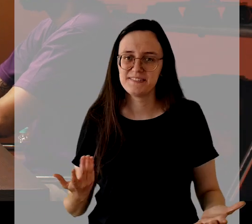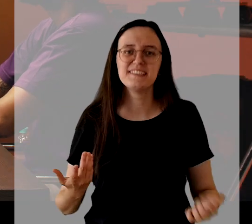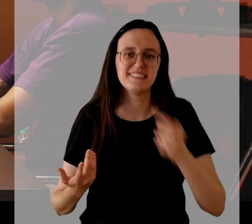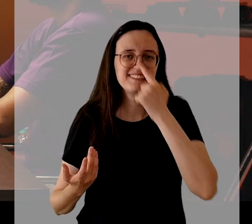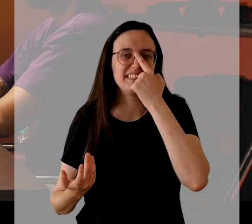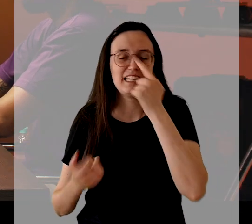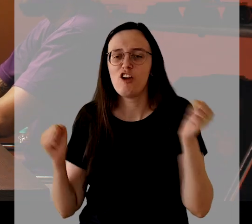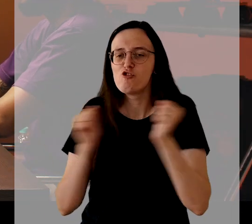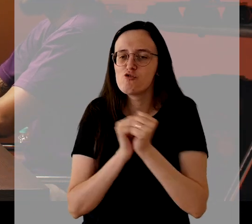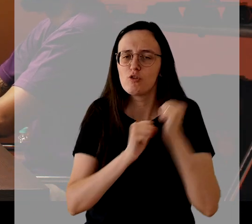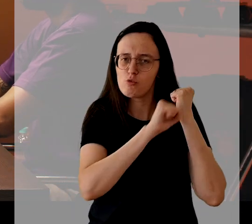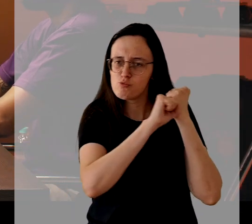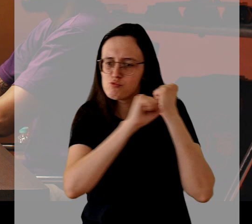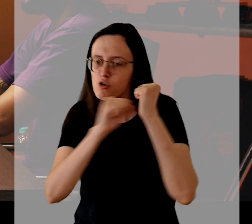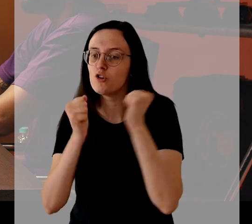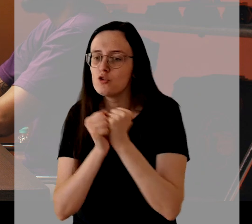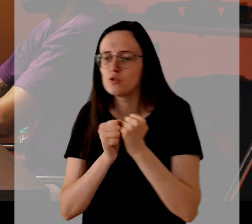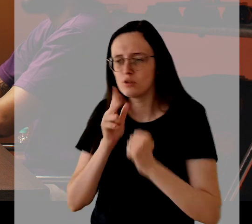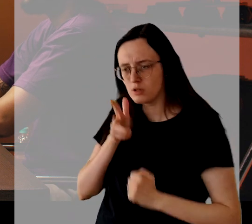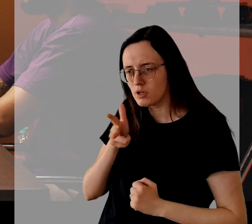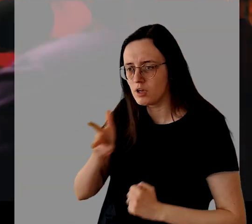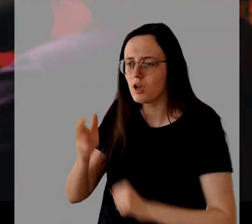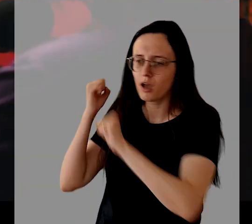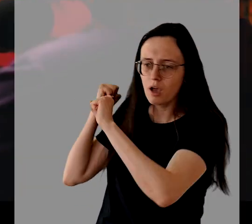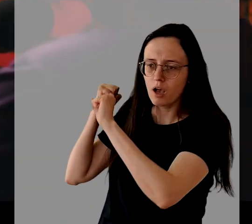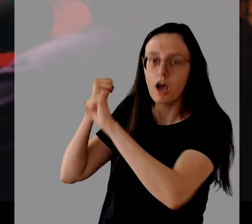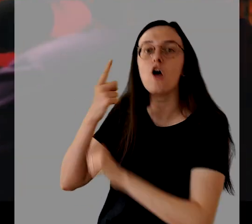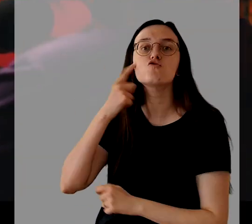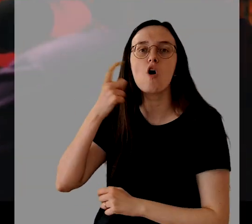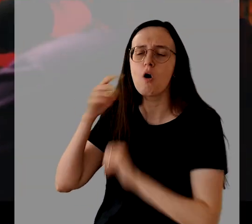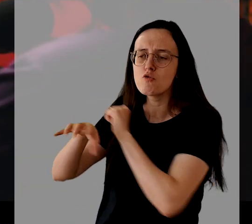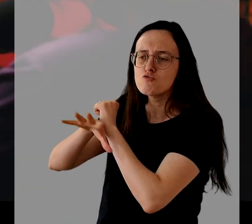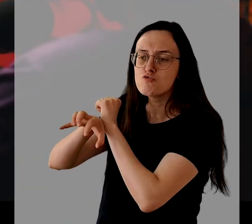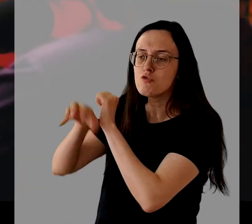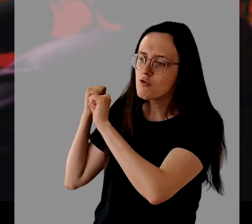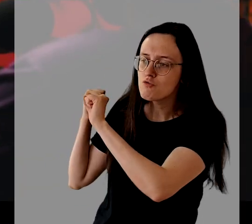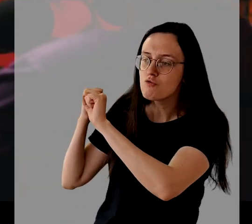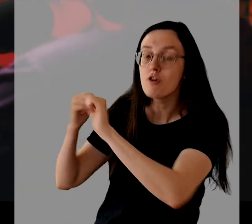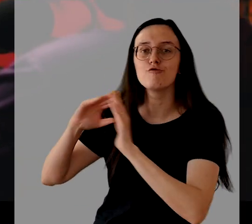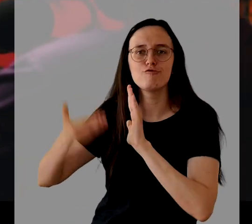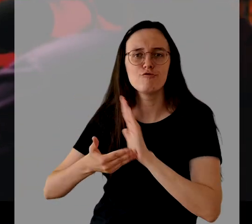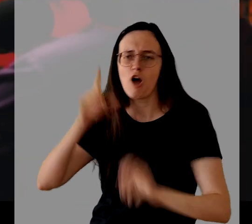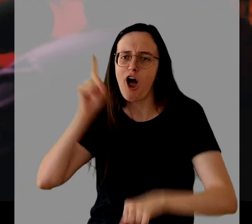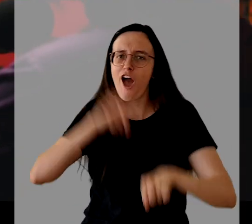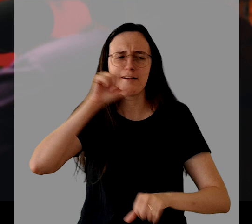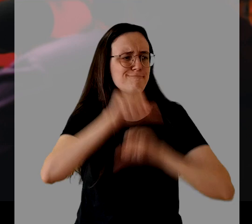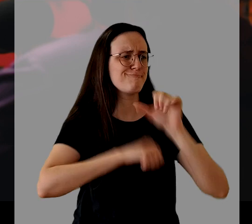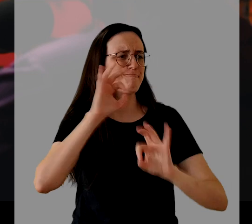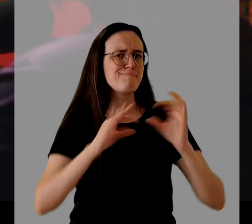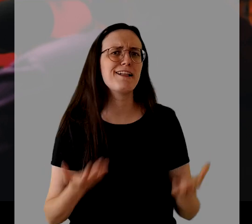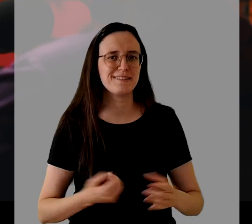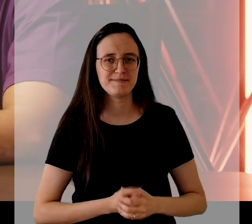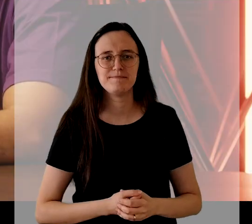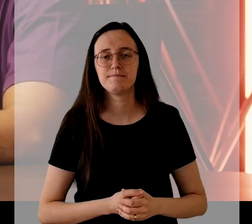tá andando junto com a câmera ali no plano sequência, né? Então, realmente, você vai no improviso muitas vezes. Mudam todos